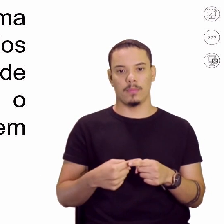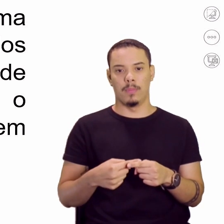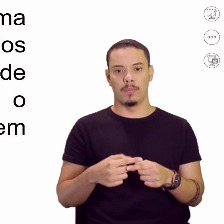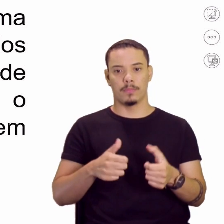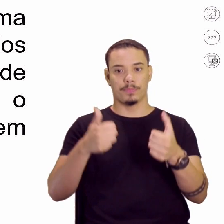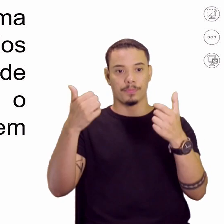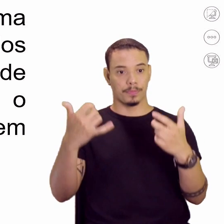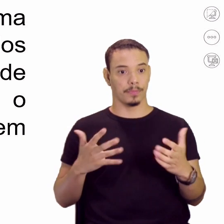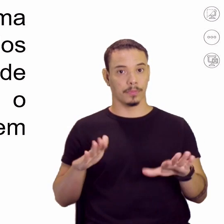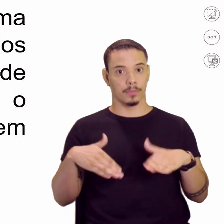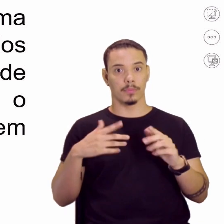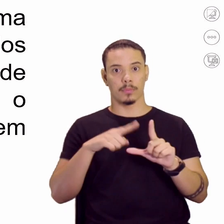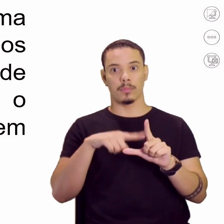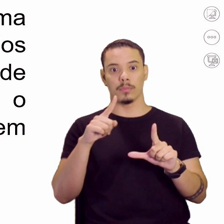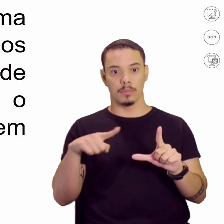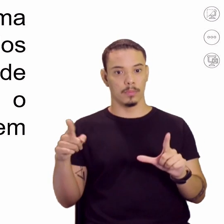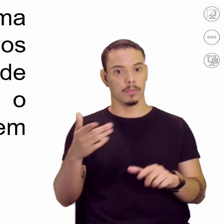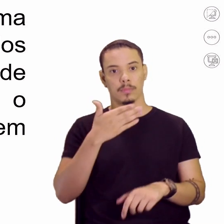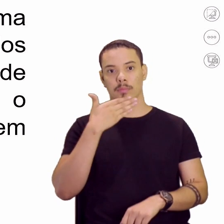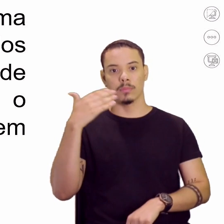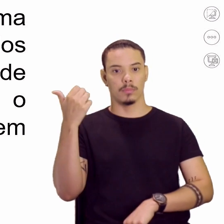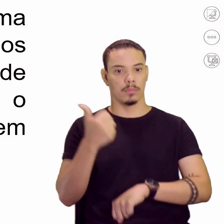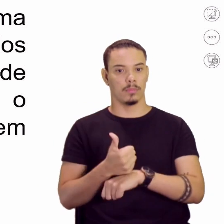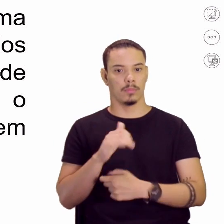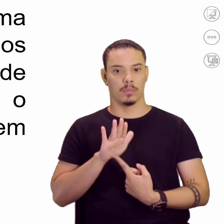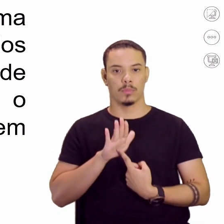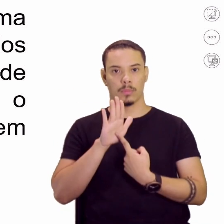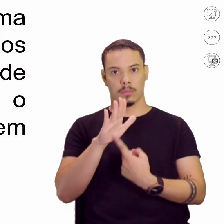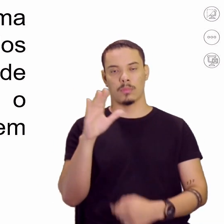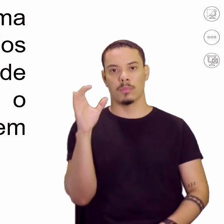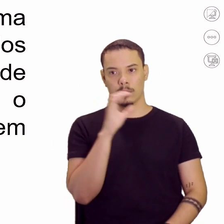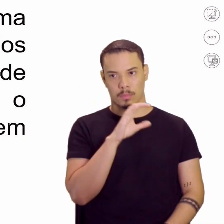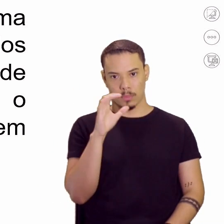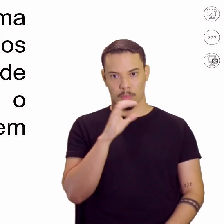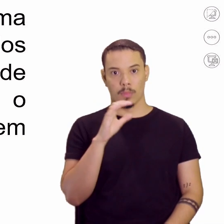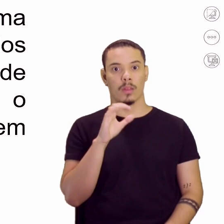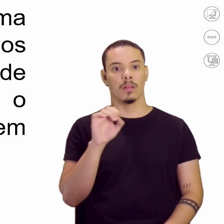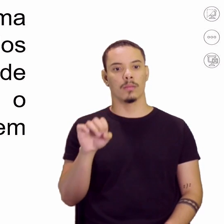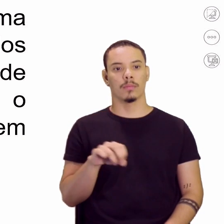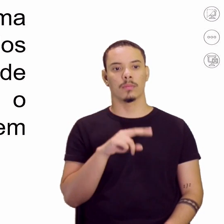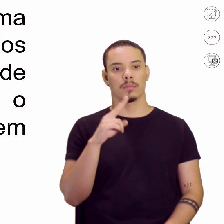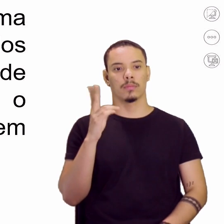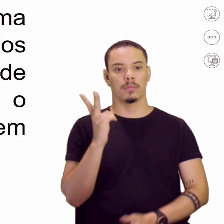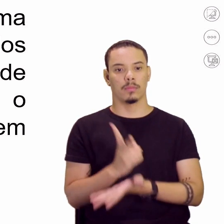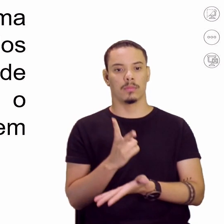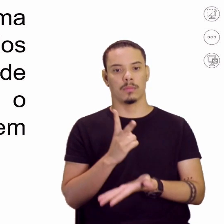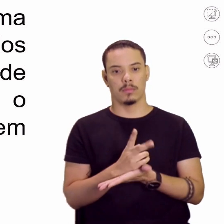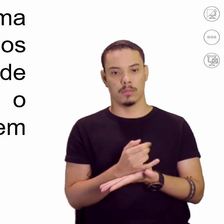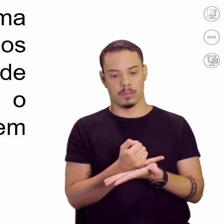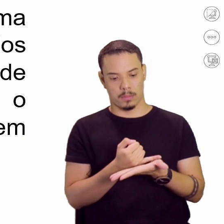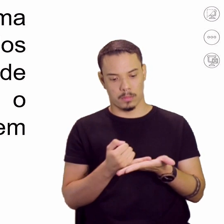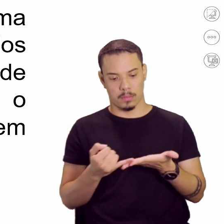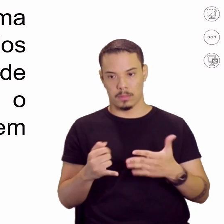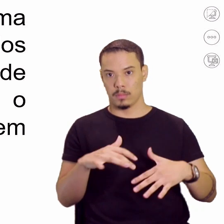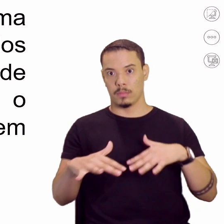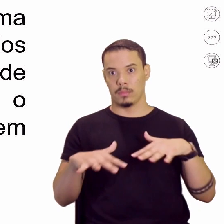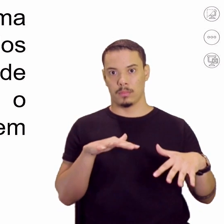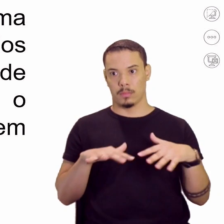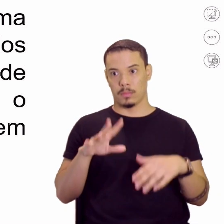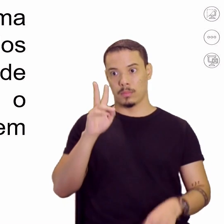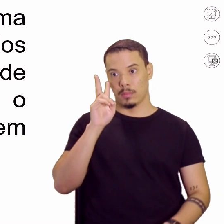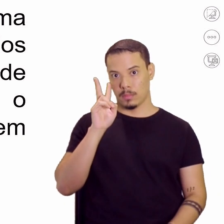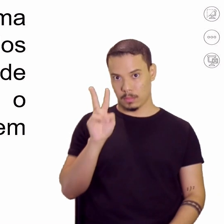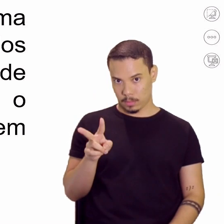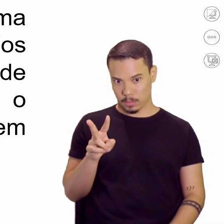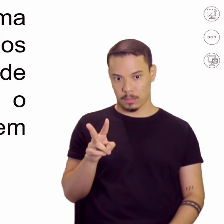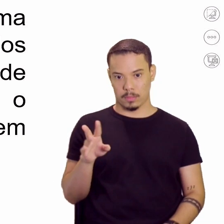qual dos gráficos acima melhor representa a velocidade do automóvel desde o instante em que o motorista avista o